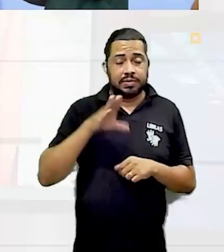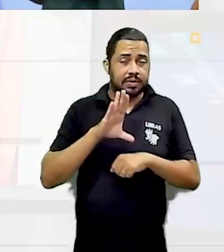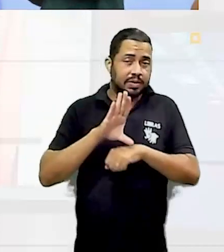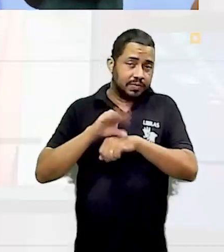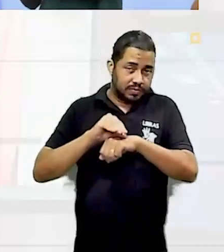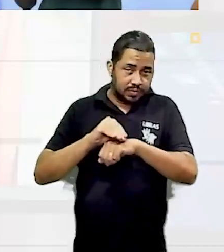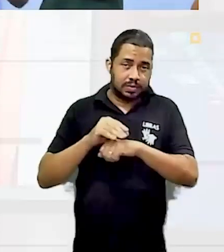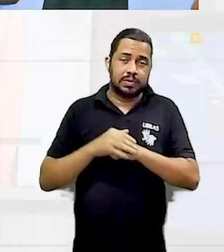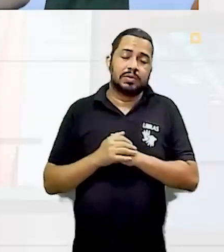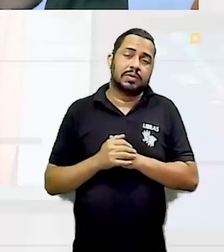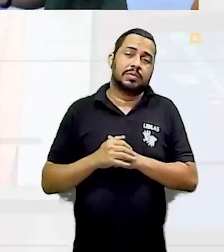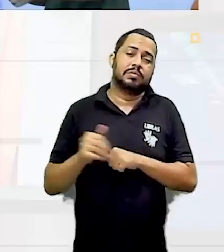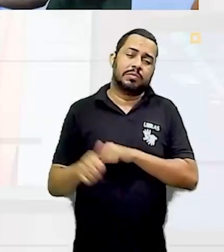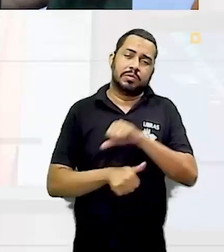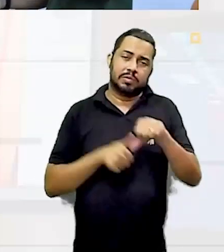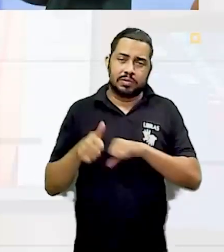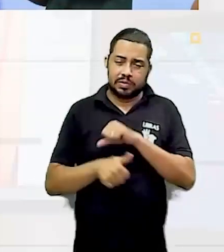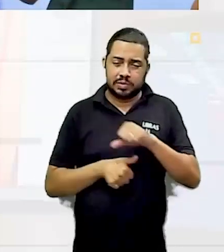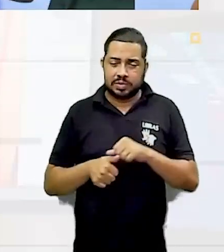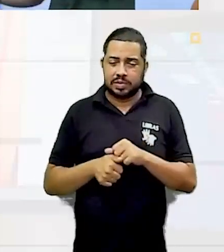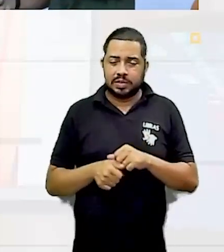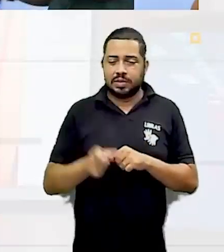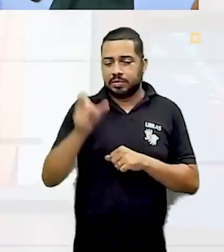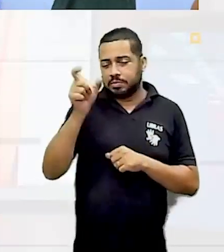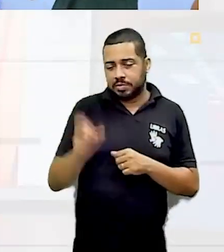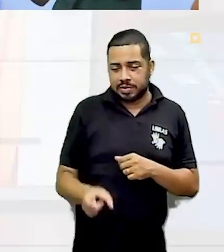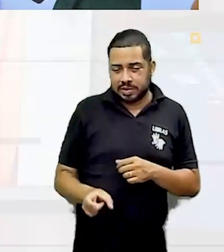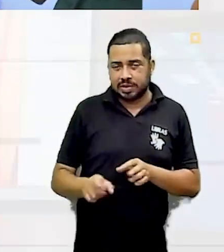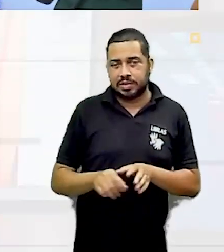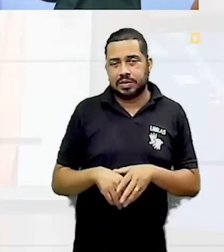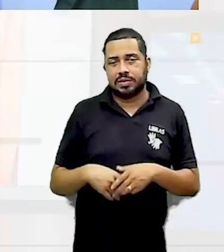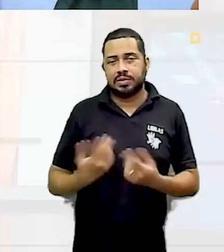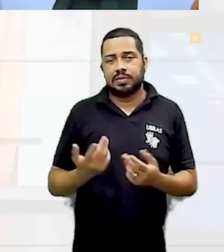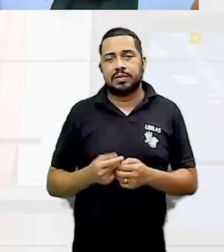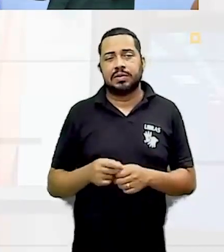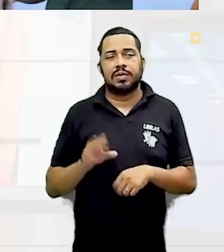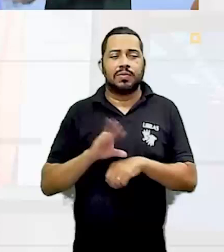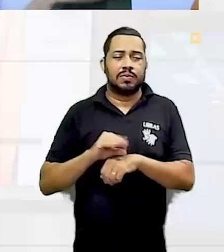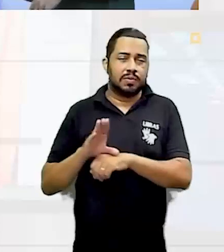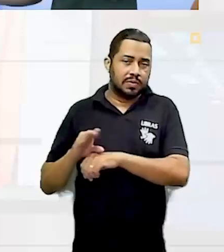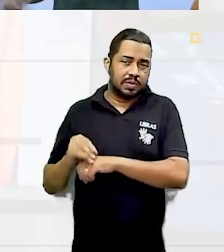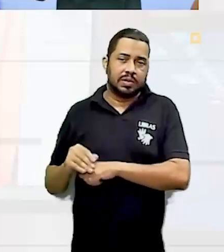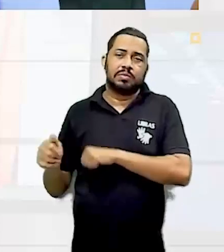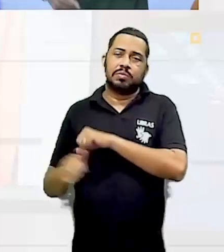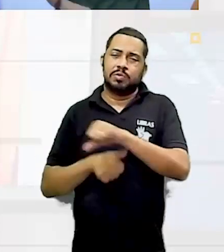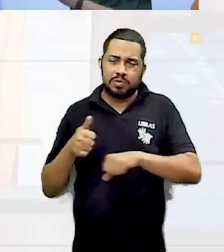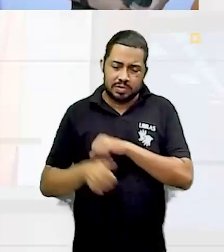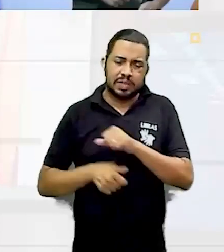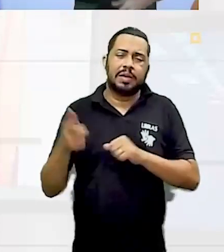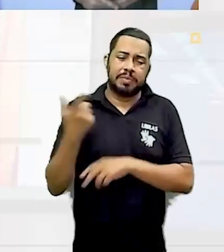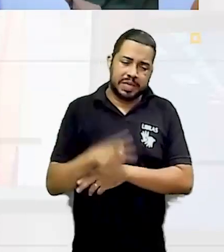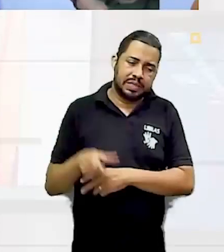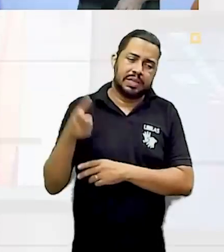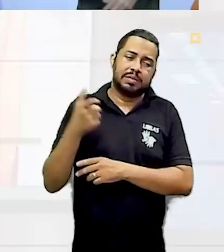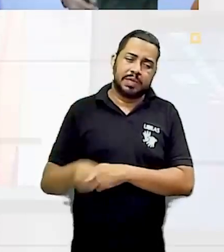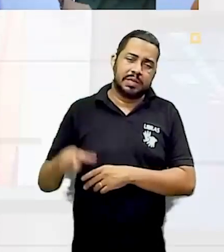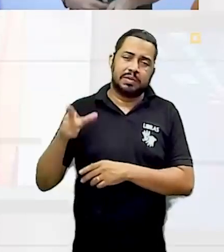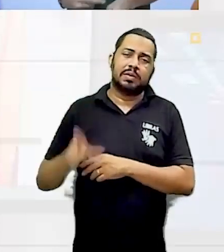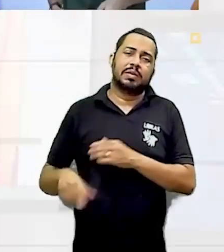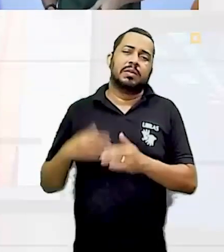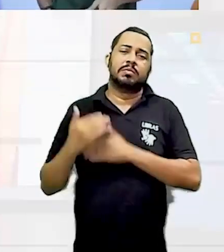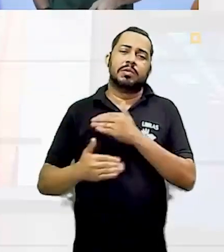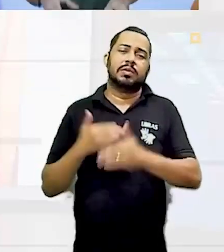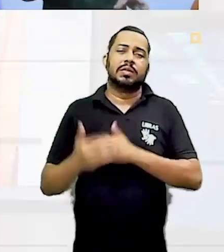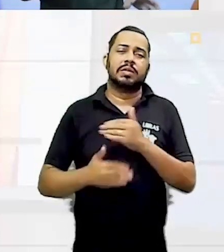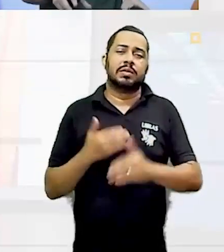foto, muda o boneco, então muda a imagem, tira outra foto, muda, tira, repete todo o processo